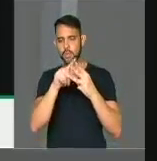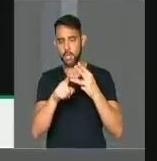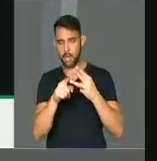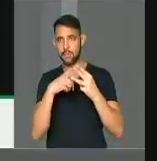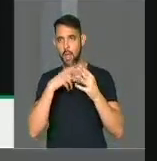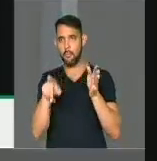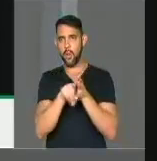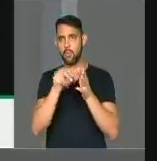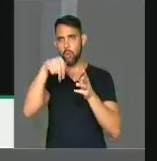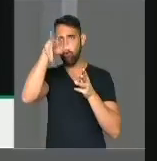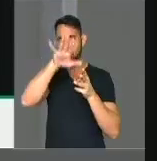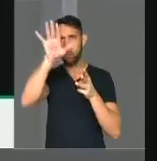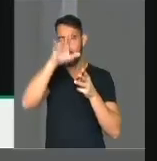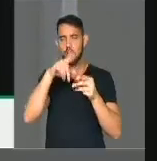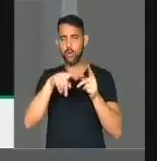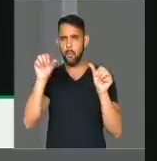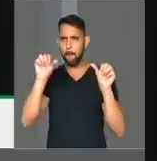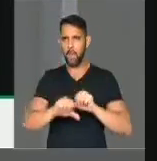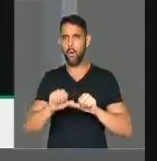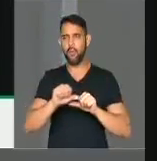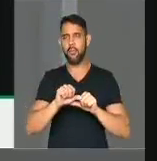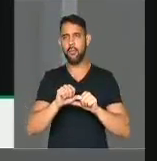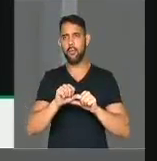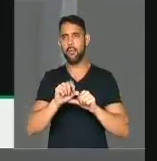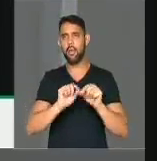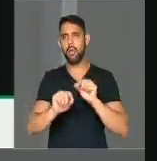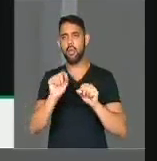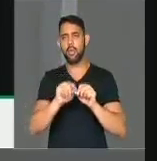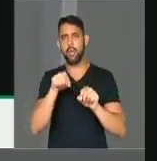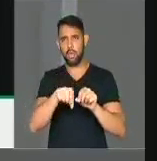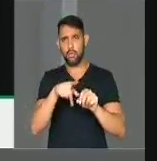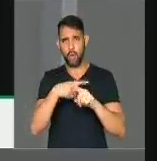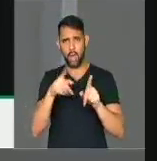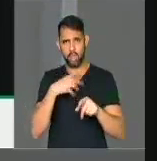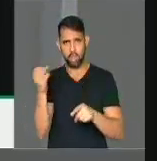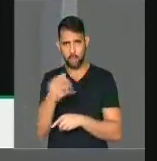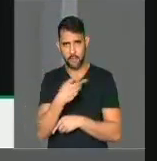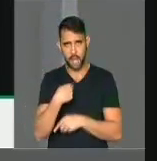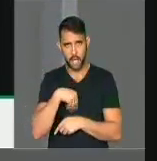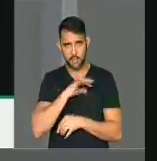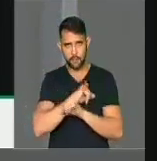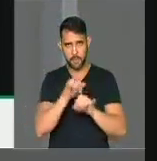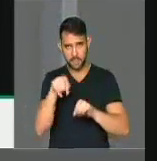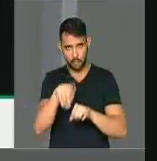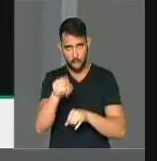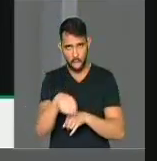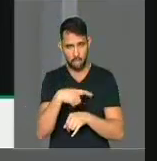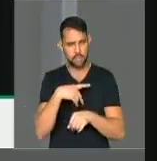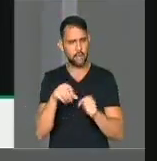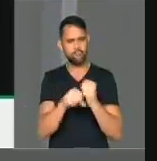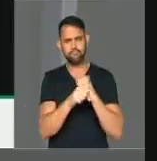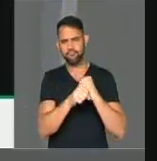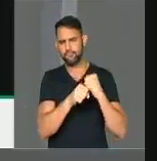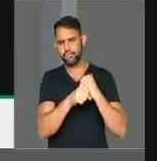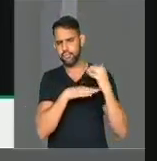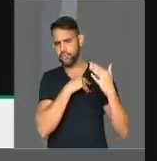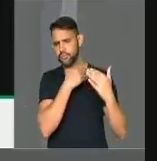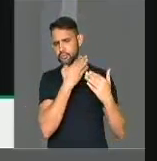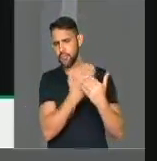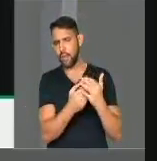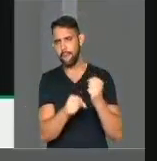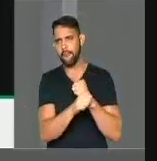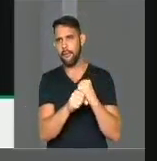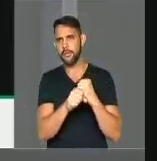país, 3 justamente são nordestinos. E o pior, senhor presidente, é que isso não é novidade. Há anos, há séculos,